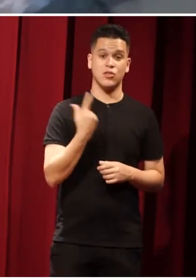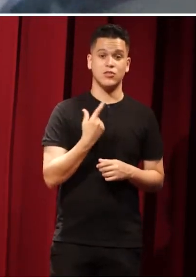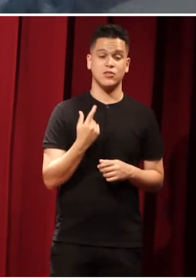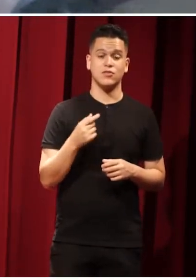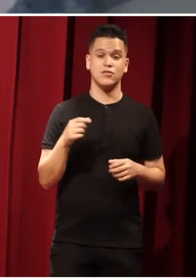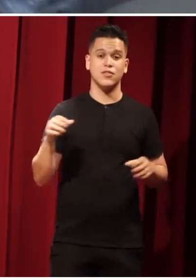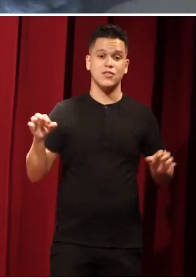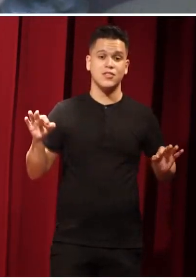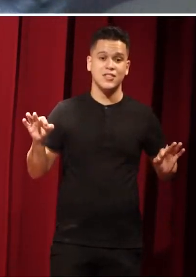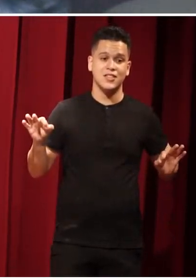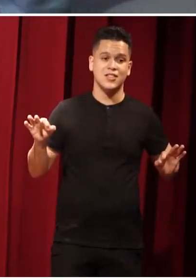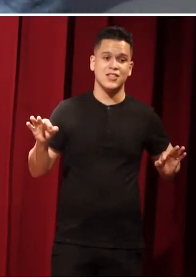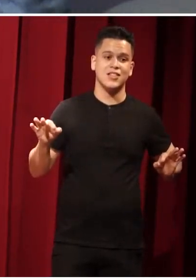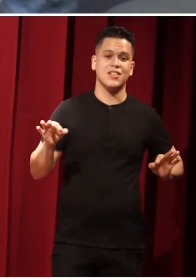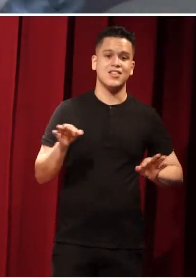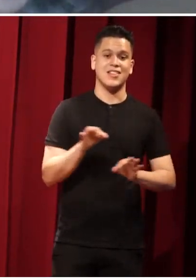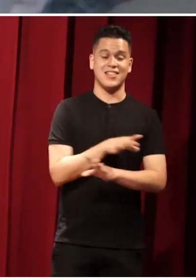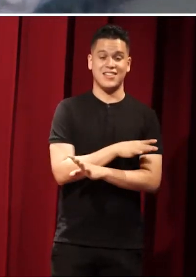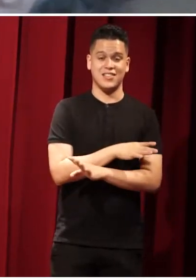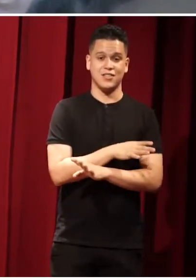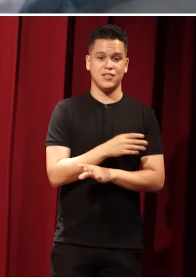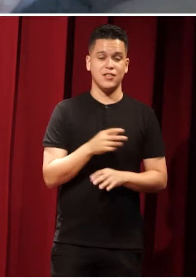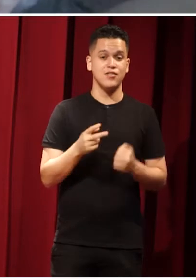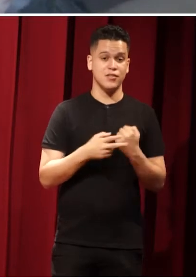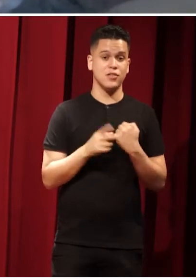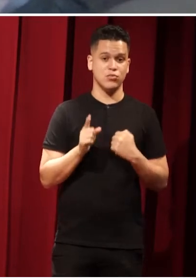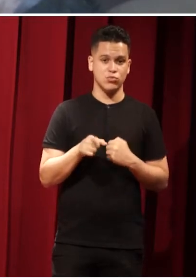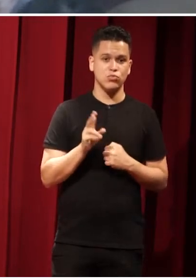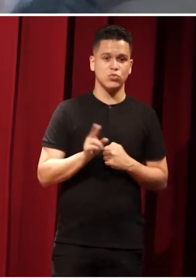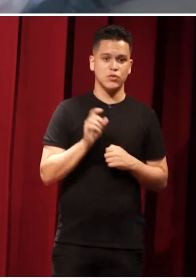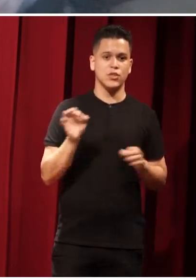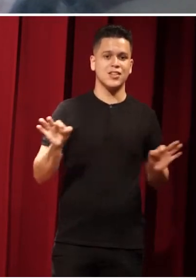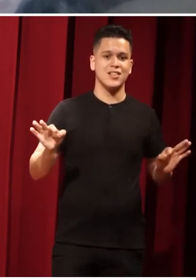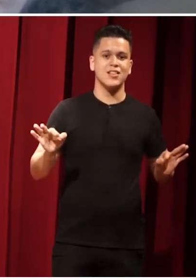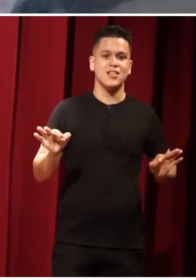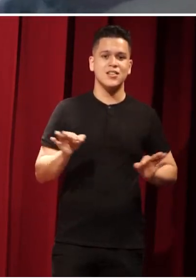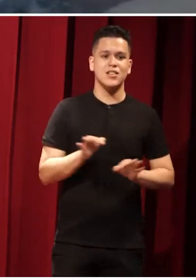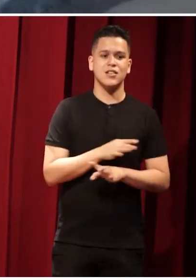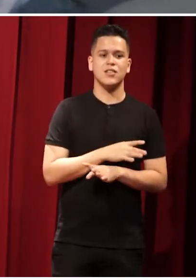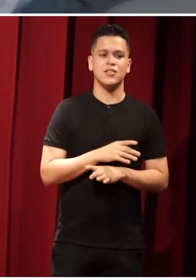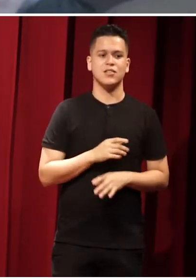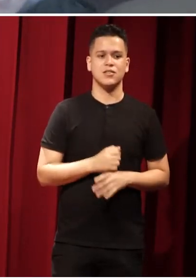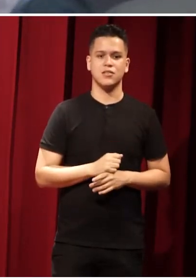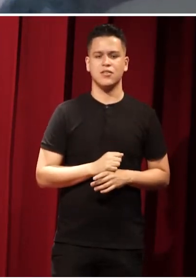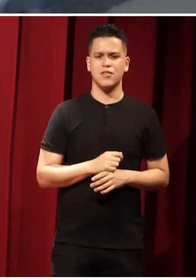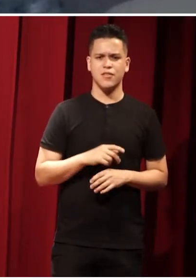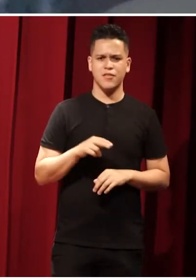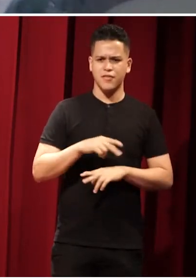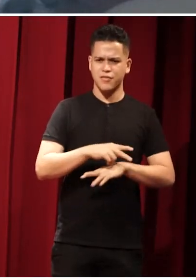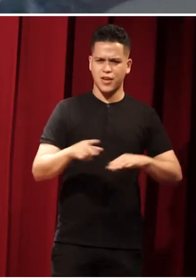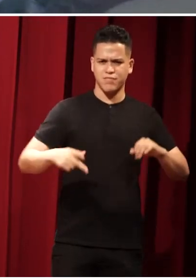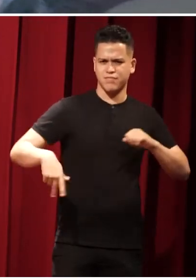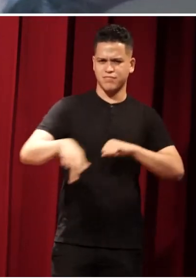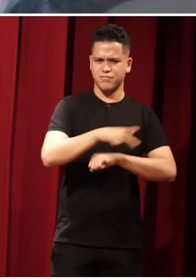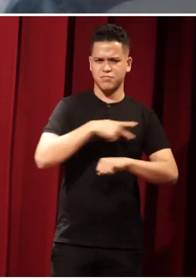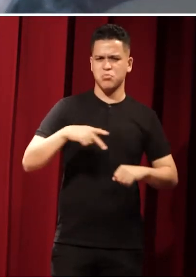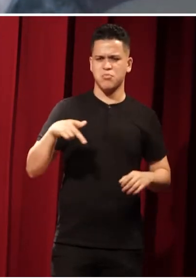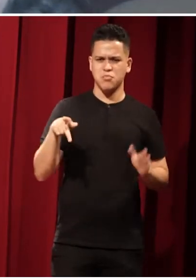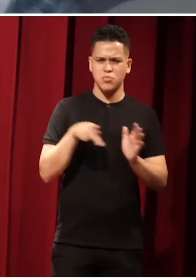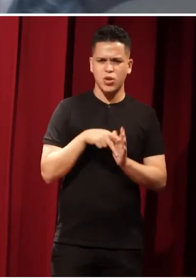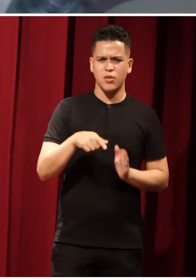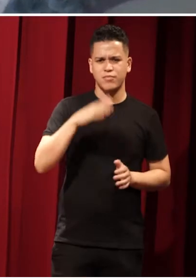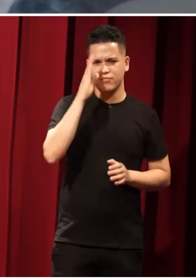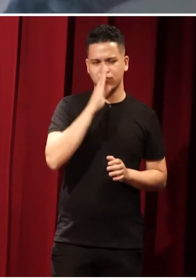vamos acabar... O verbo foi esse. Acabar com esses parques